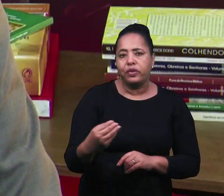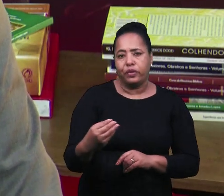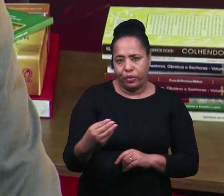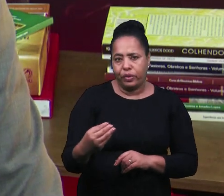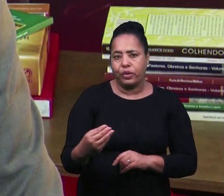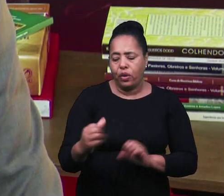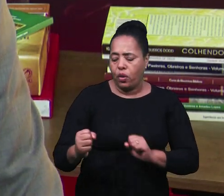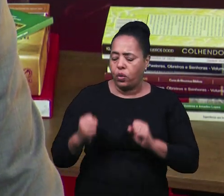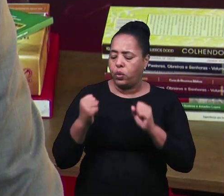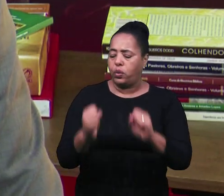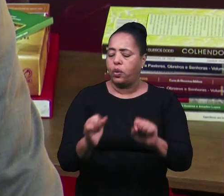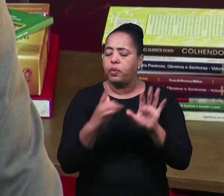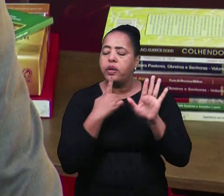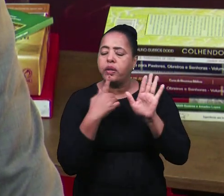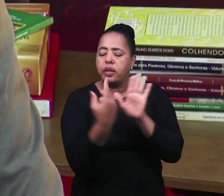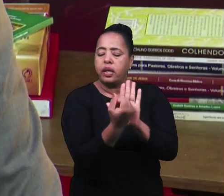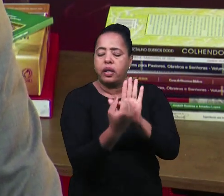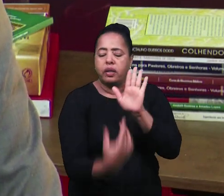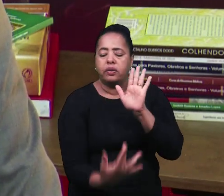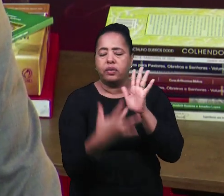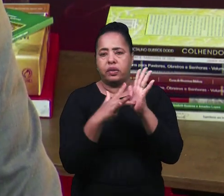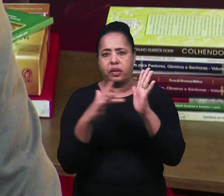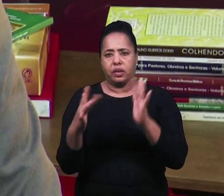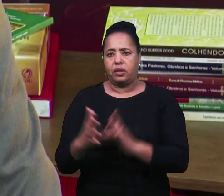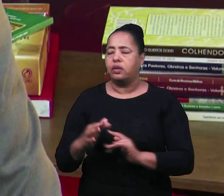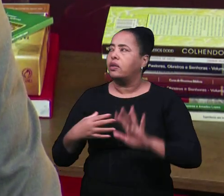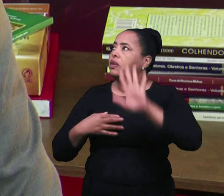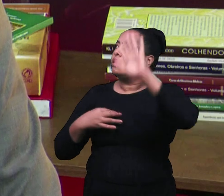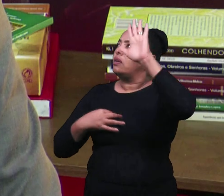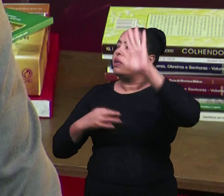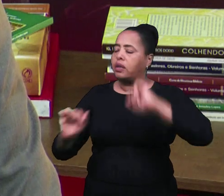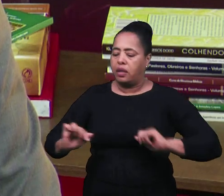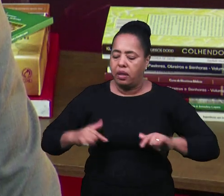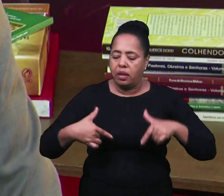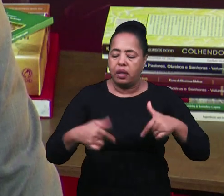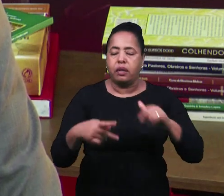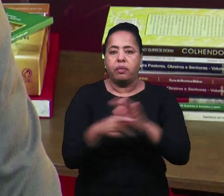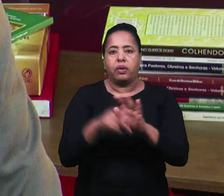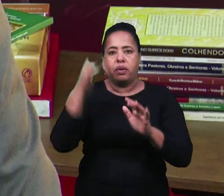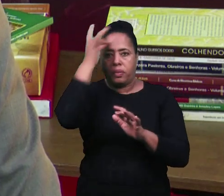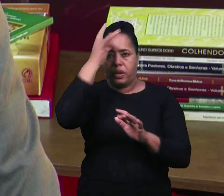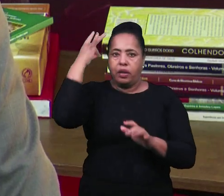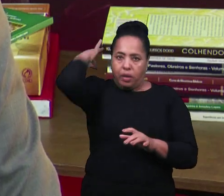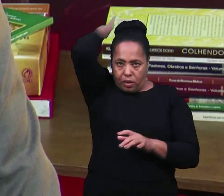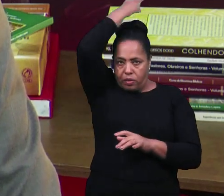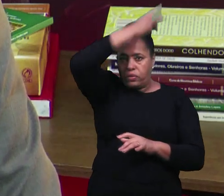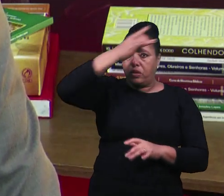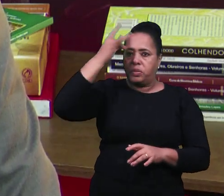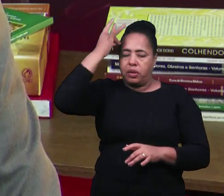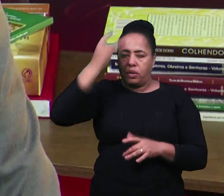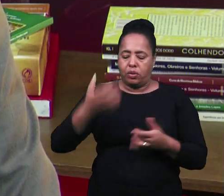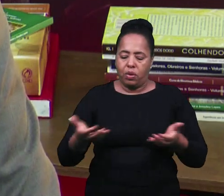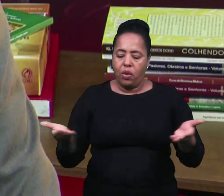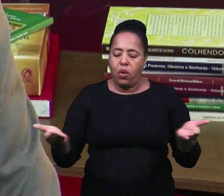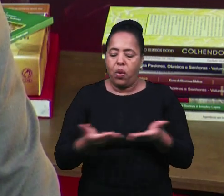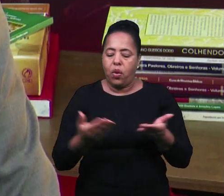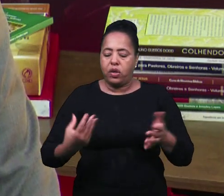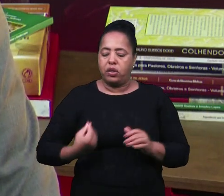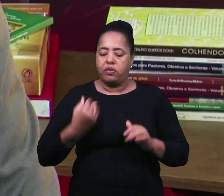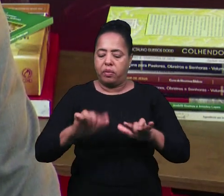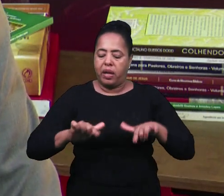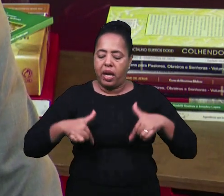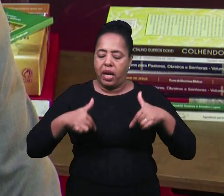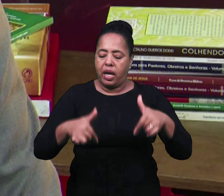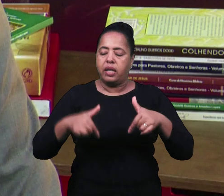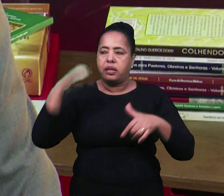Filho, do poder do sangue de Jesus, e o eis-me aqui da operação do Espírito Santo, né? Hoje nós estamos vivendo essa grande operação do Espírito